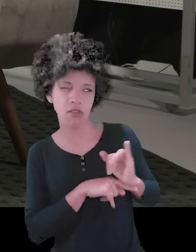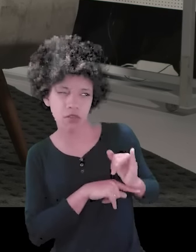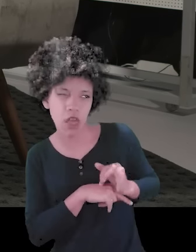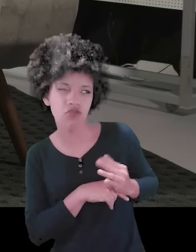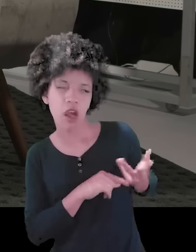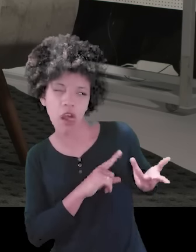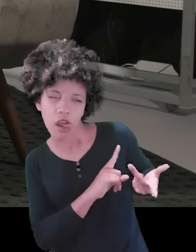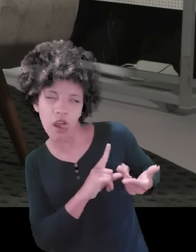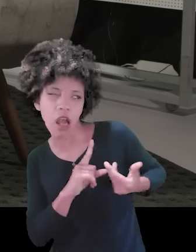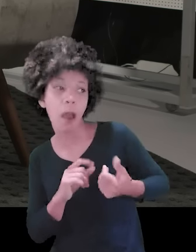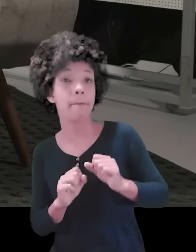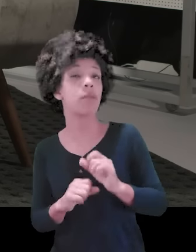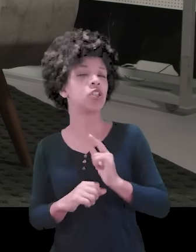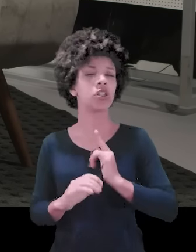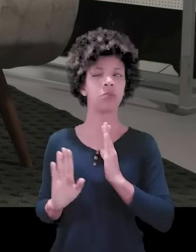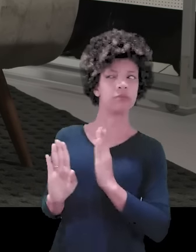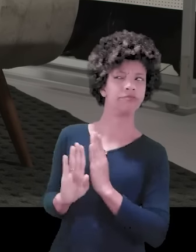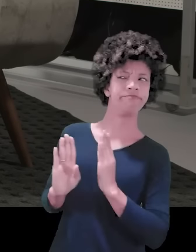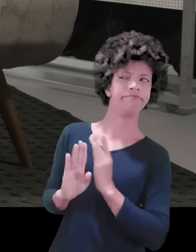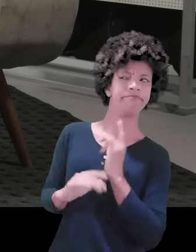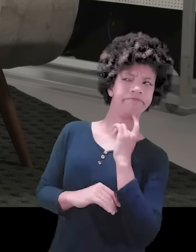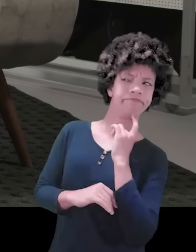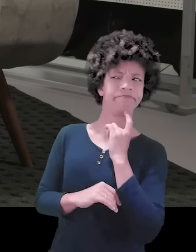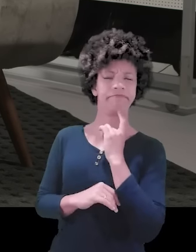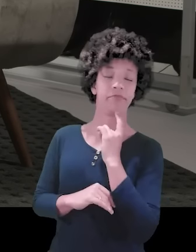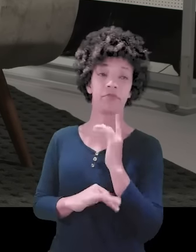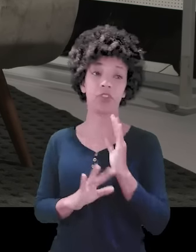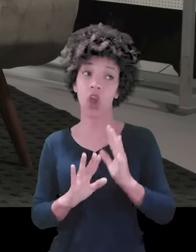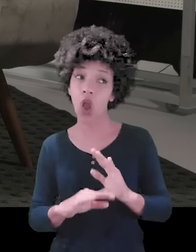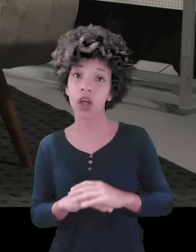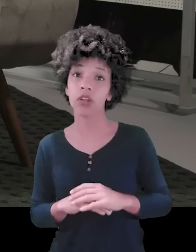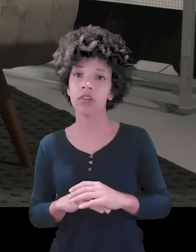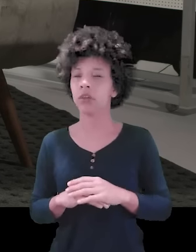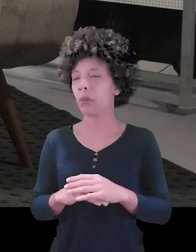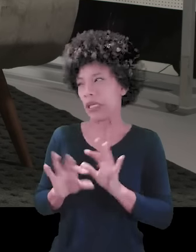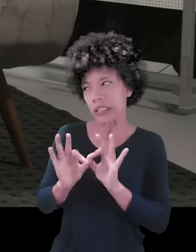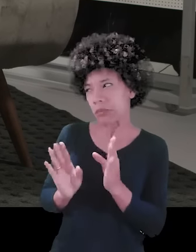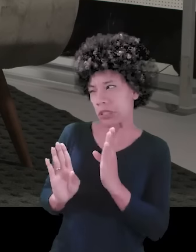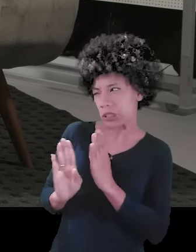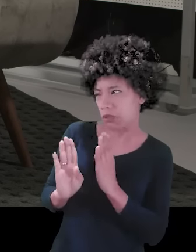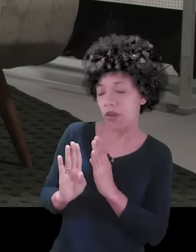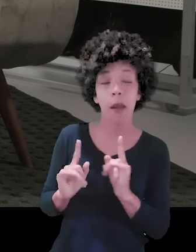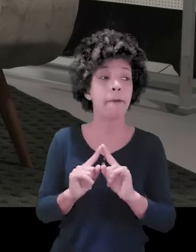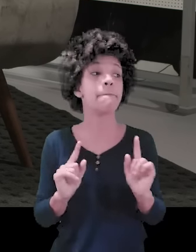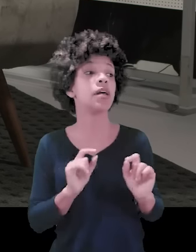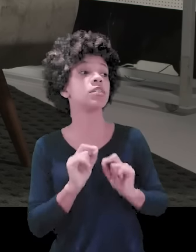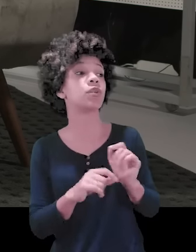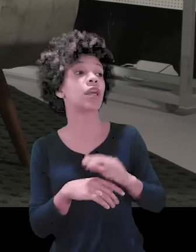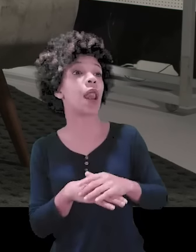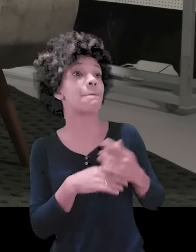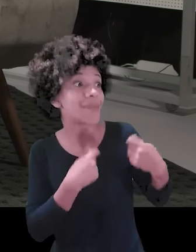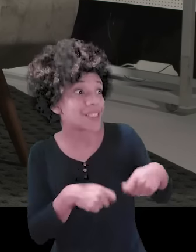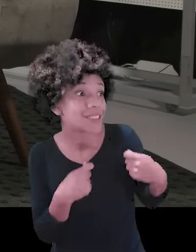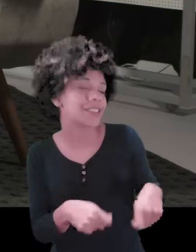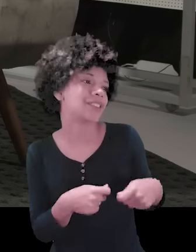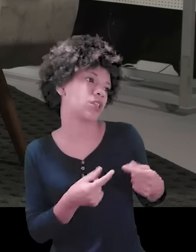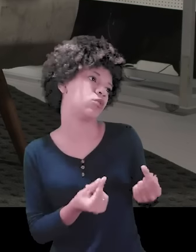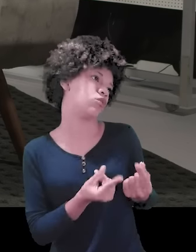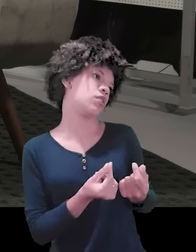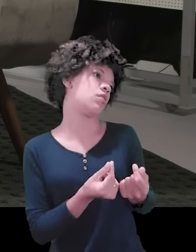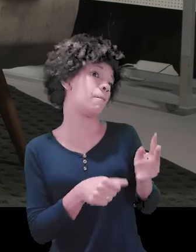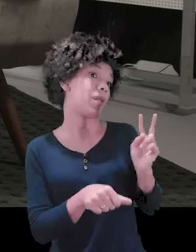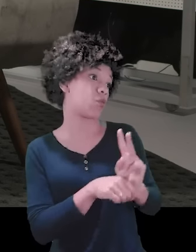ela até pode ter uma desconfiança assim de Olha mas eu ela precisa